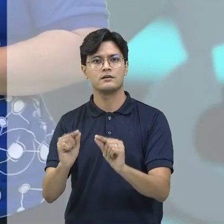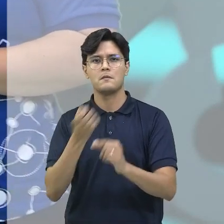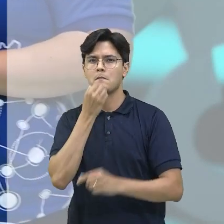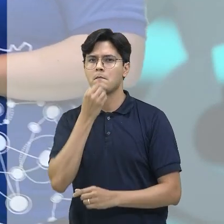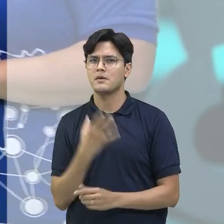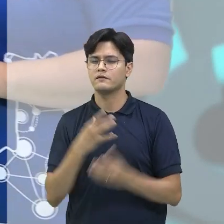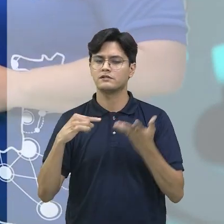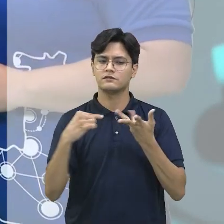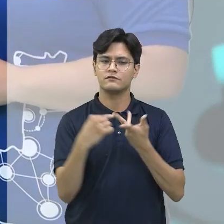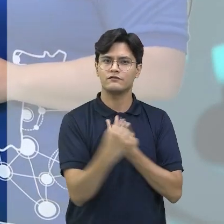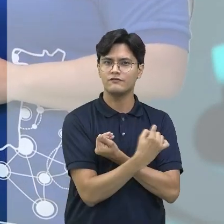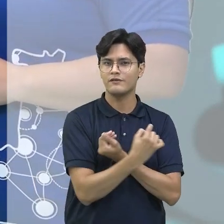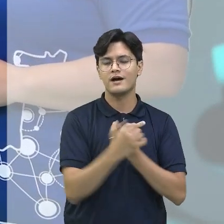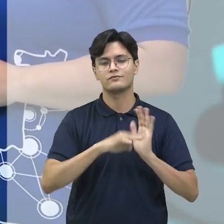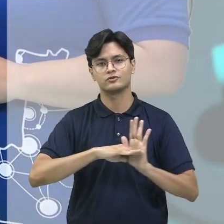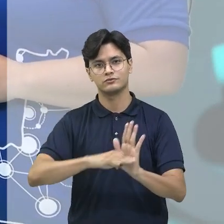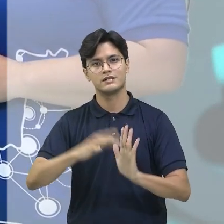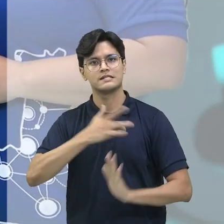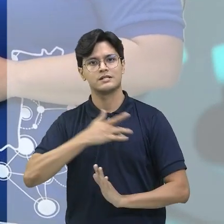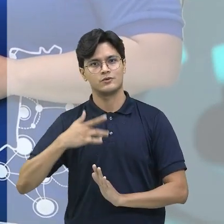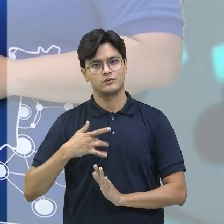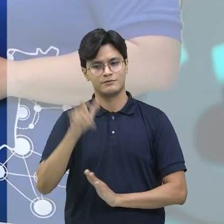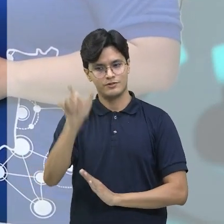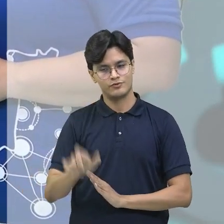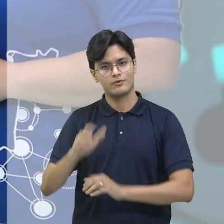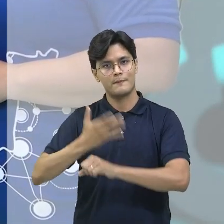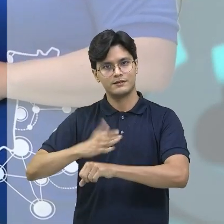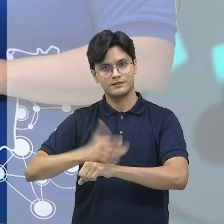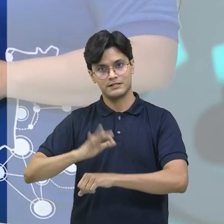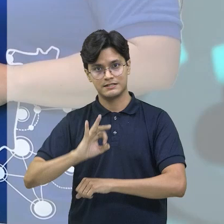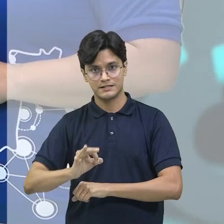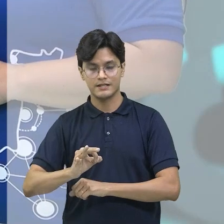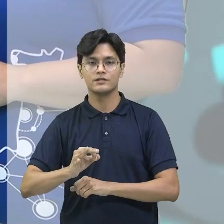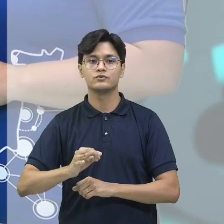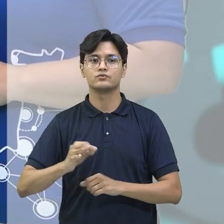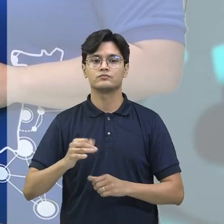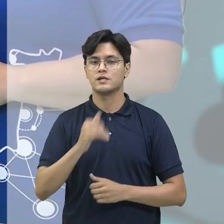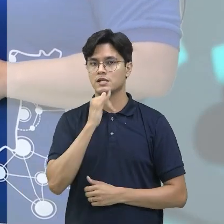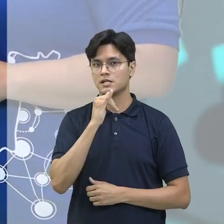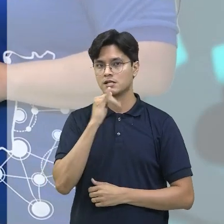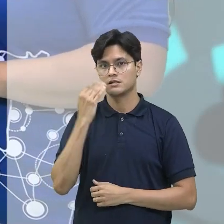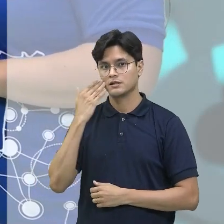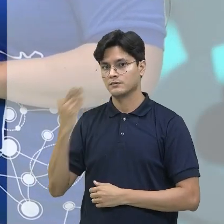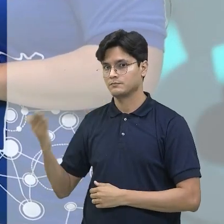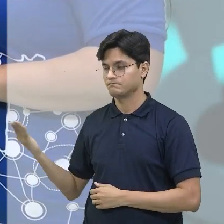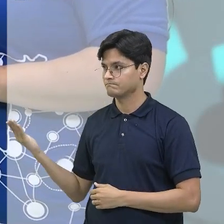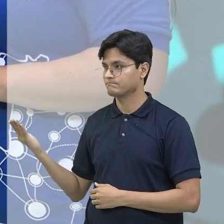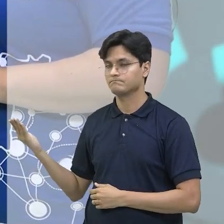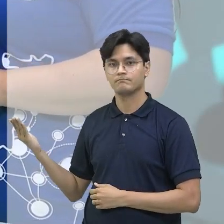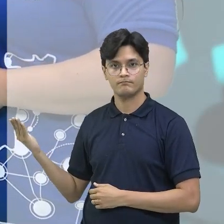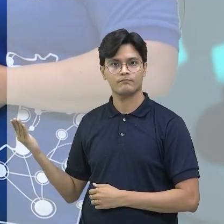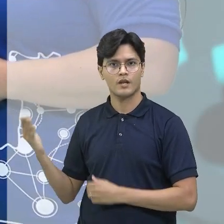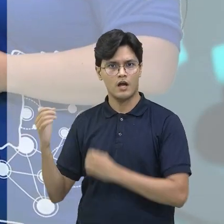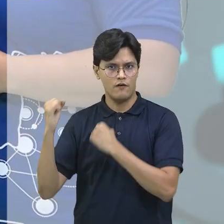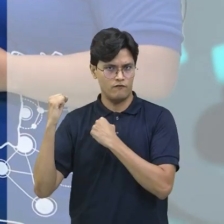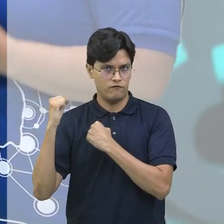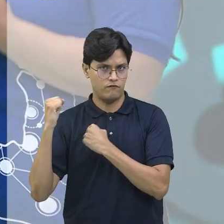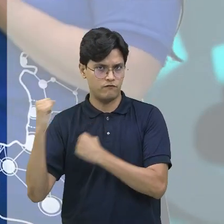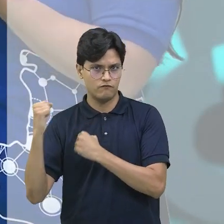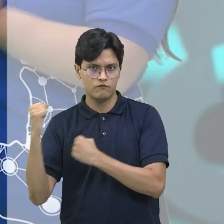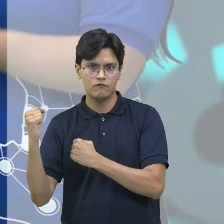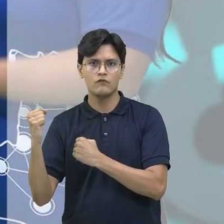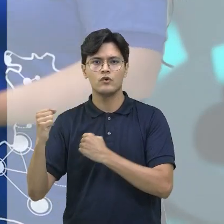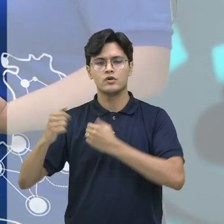Vamos conhecer alguns? Então observem aqui. Primeira, melhoria da força funcional, ou seja,